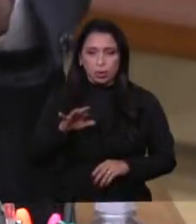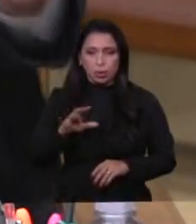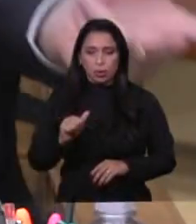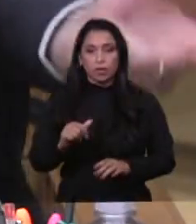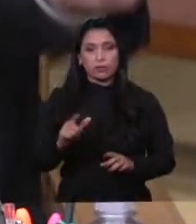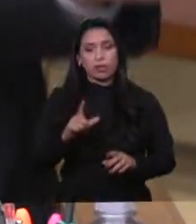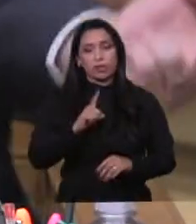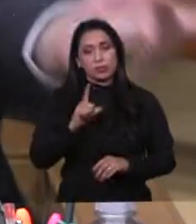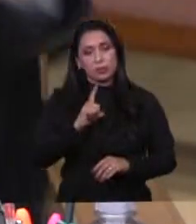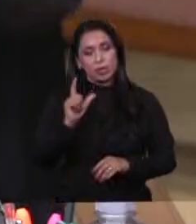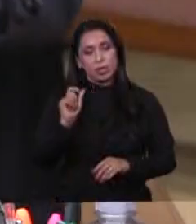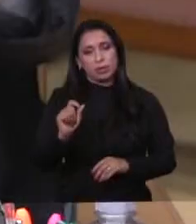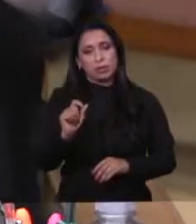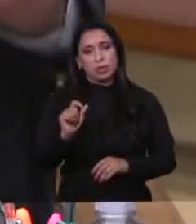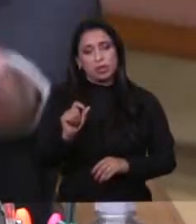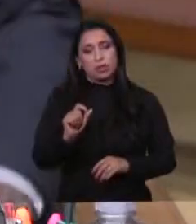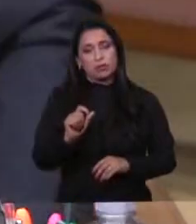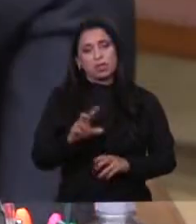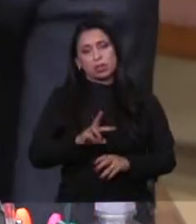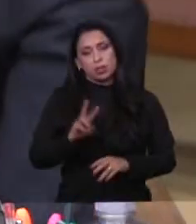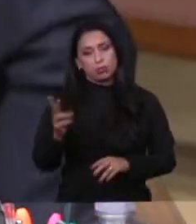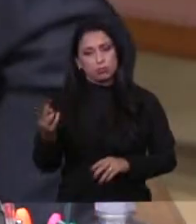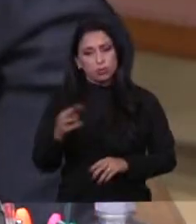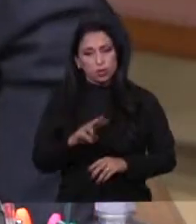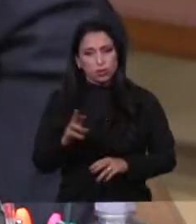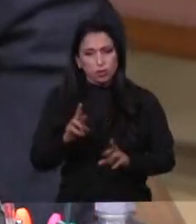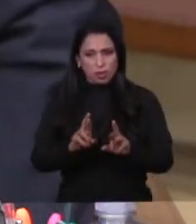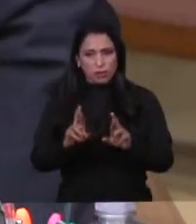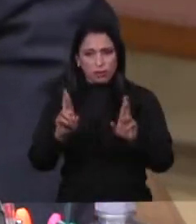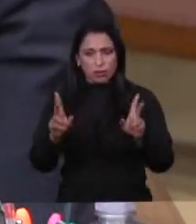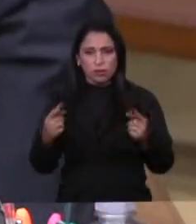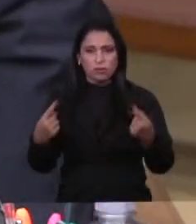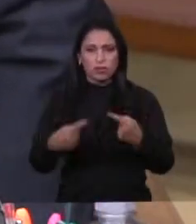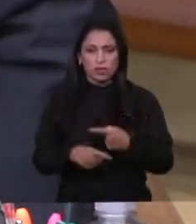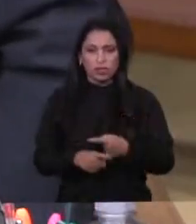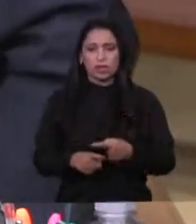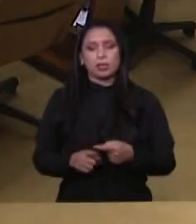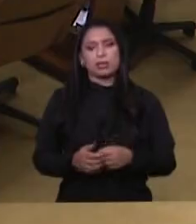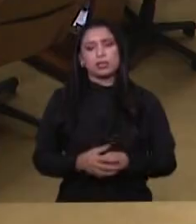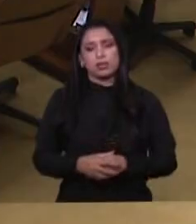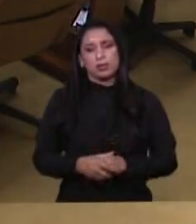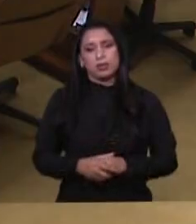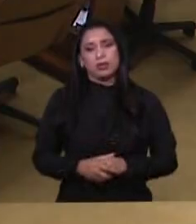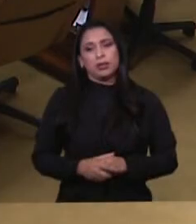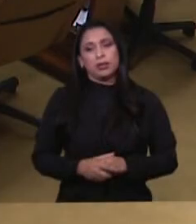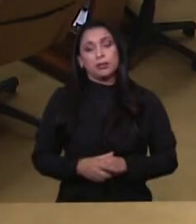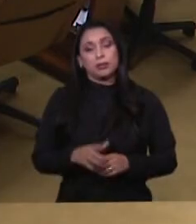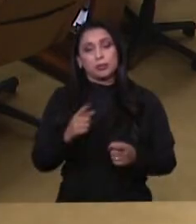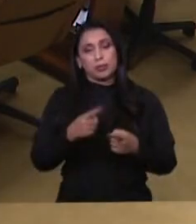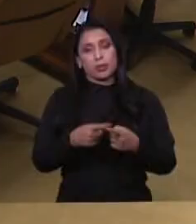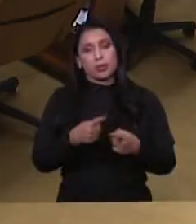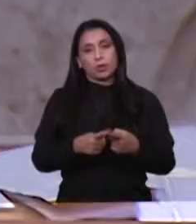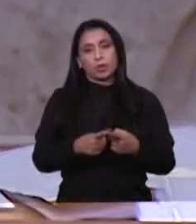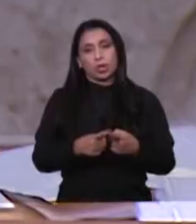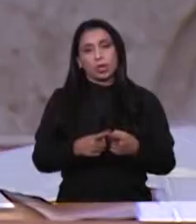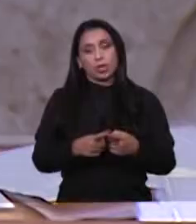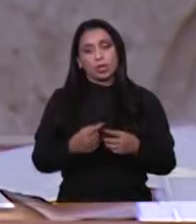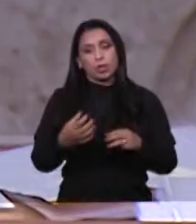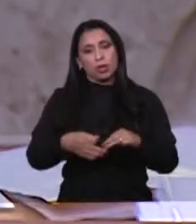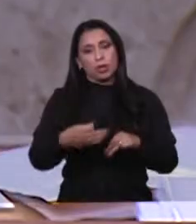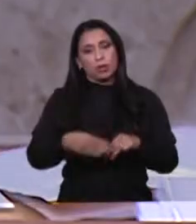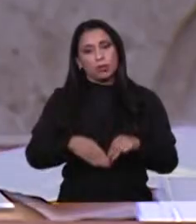mas a capitulação de um ou de outro é que houve divergência. Por isso que eu fiz o registro, porque, na verdade, Vossa Excelência e o ministro